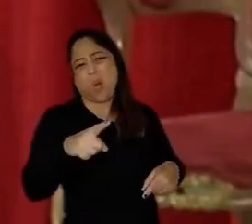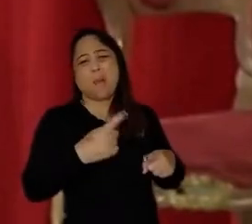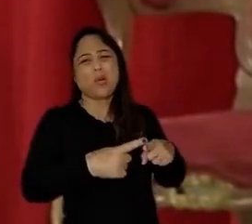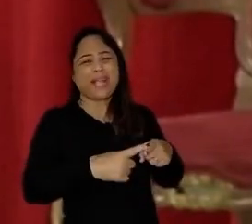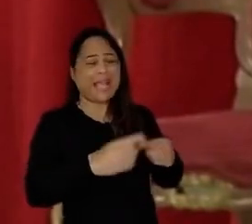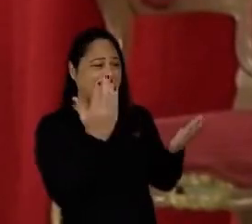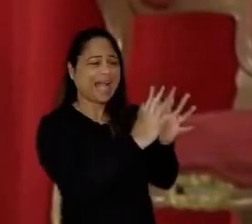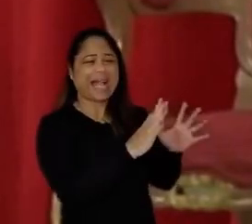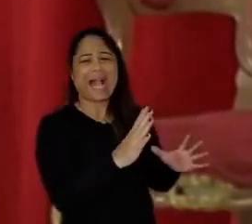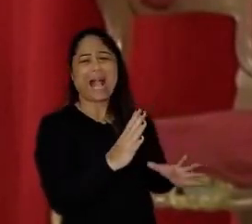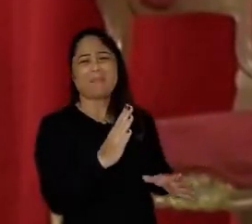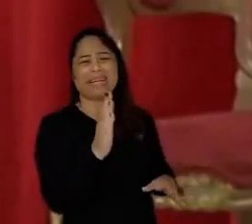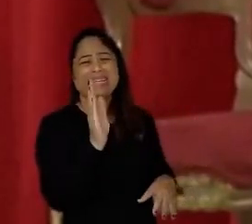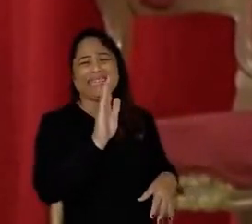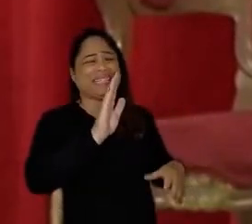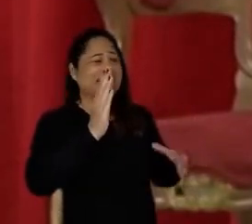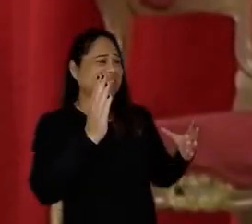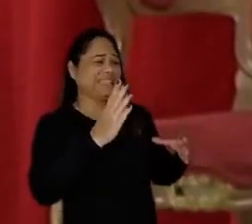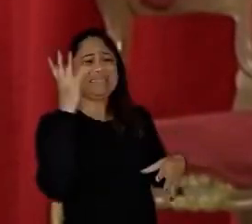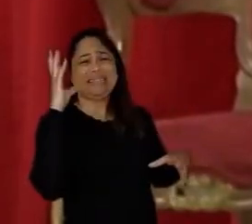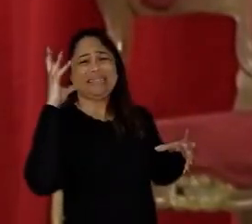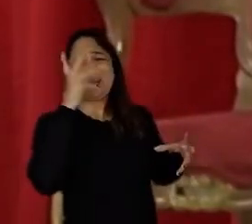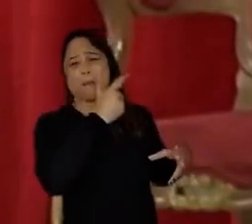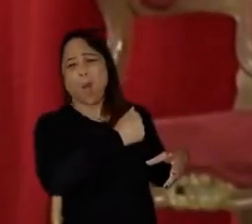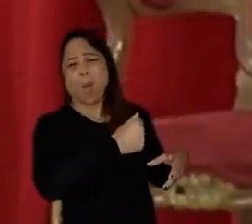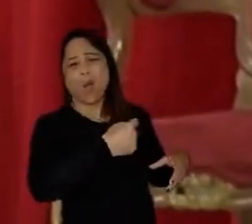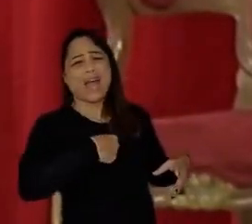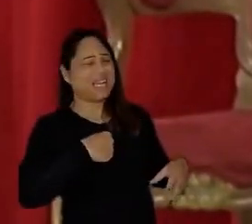amanhã eu acordo, nem vai, não